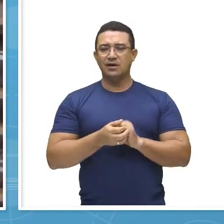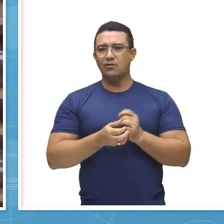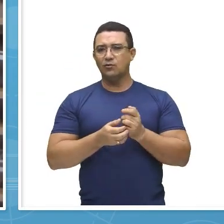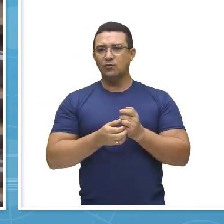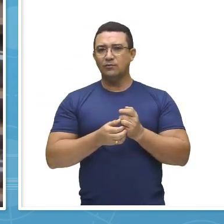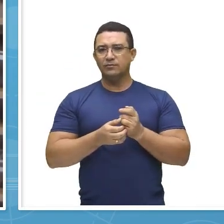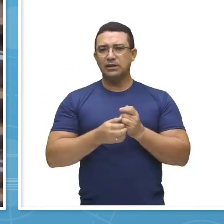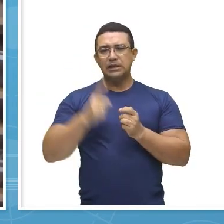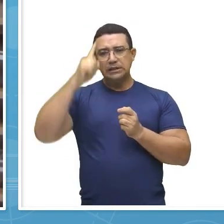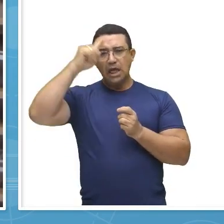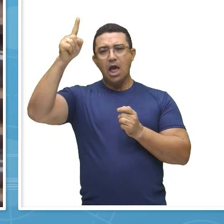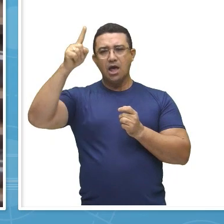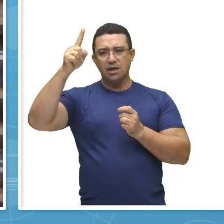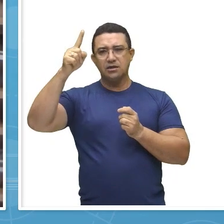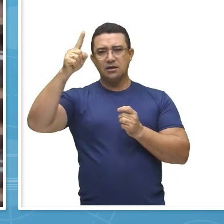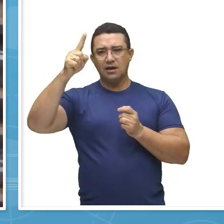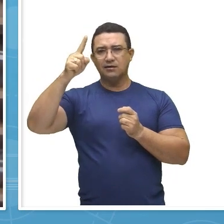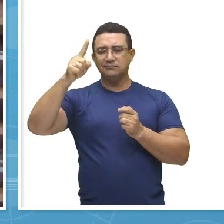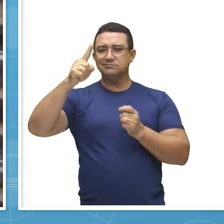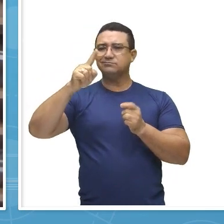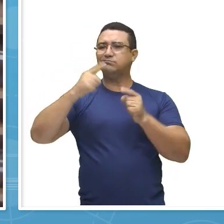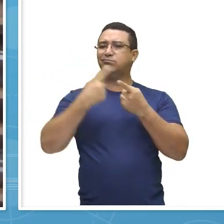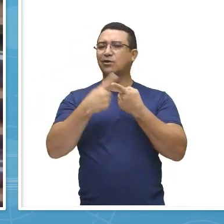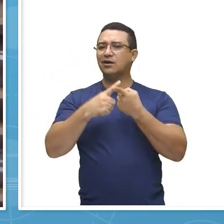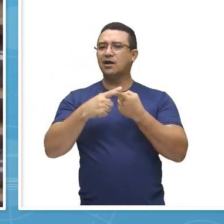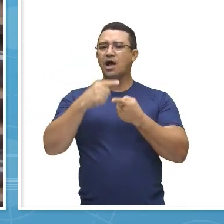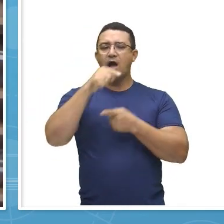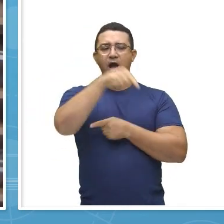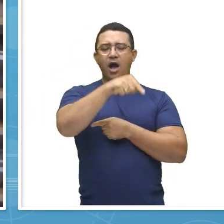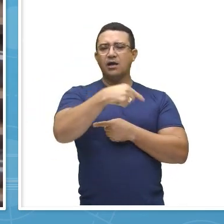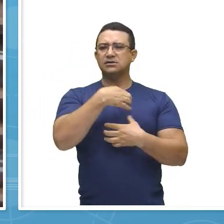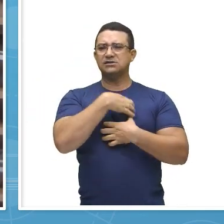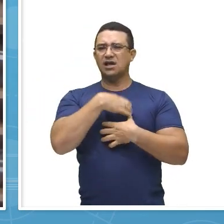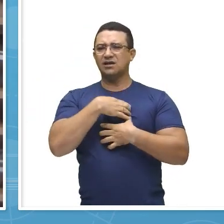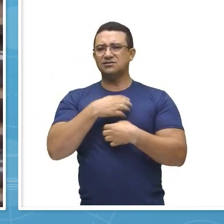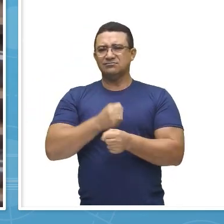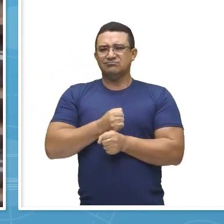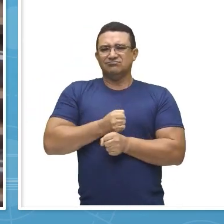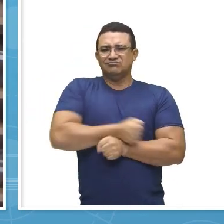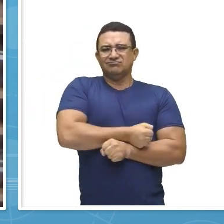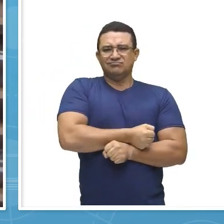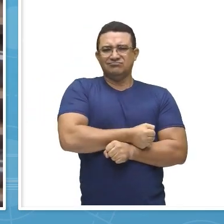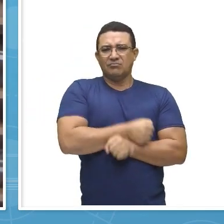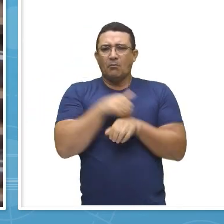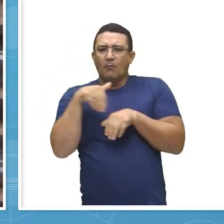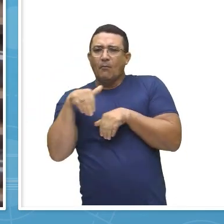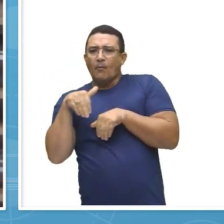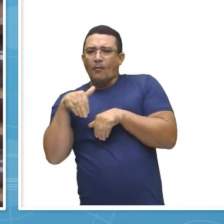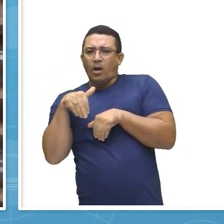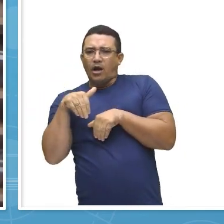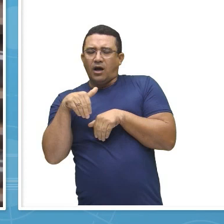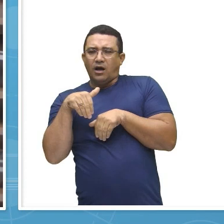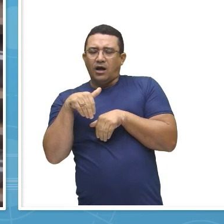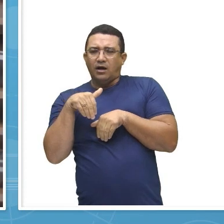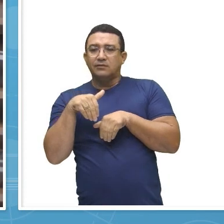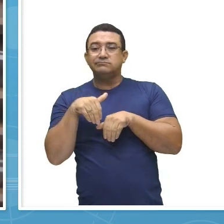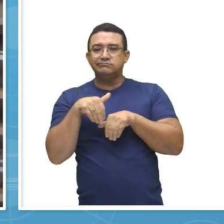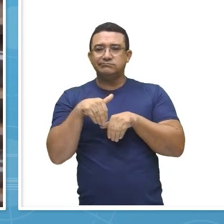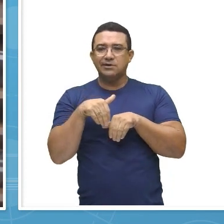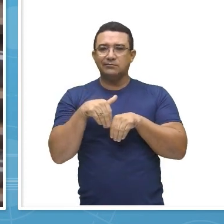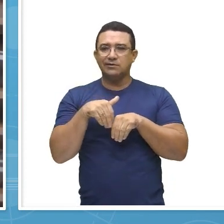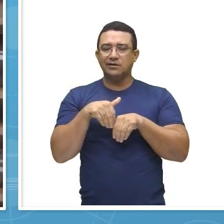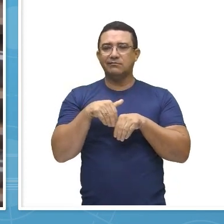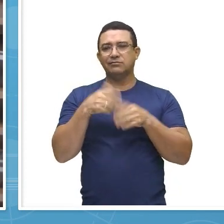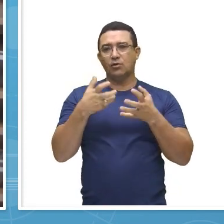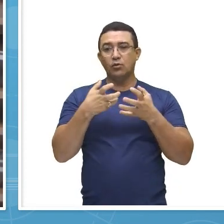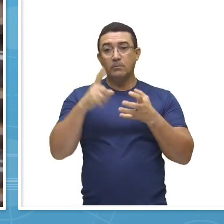pautar justamente nessa ideia da opressão. Eu sou oprimido, por quê? Ainda tem um outro pensamento.